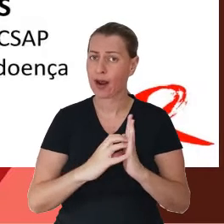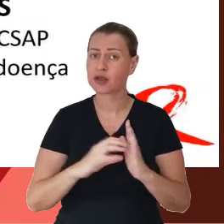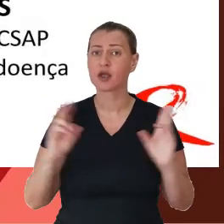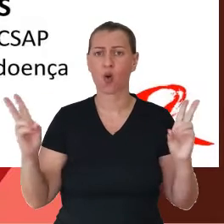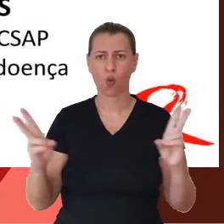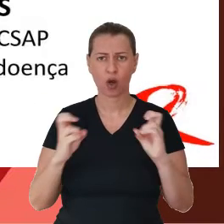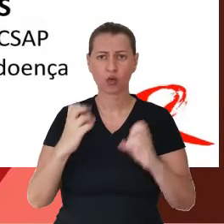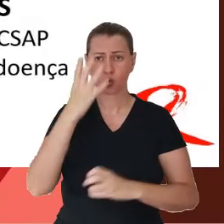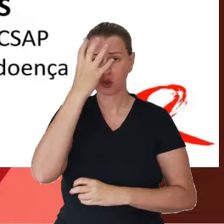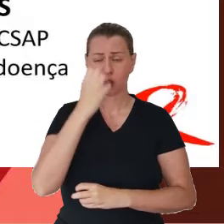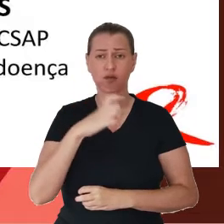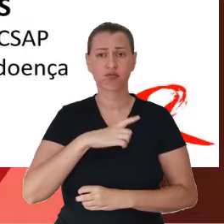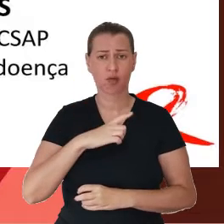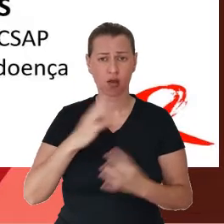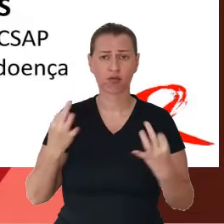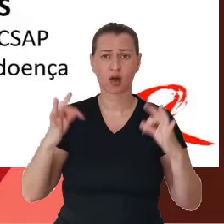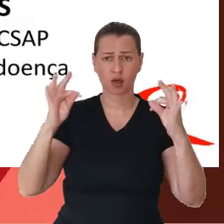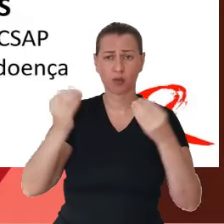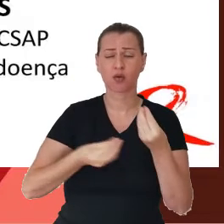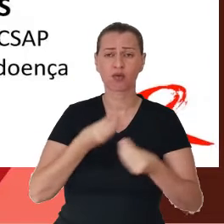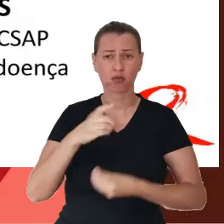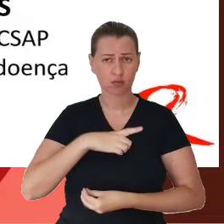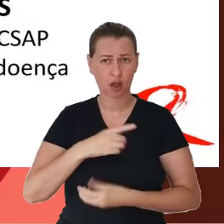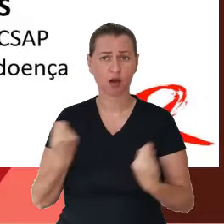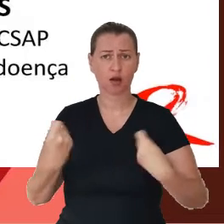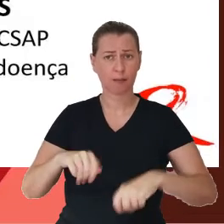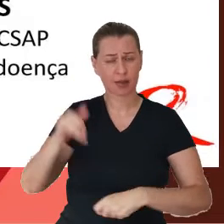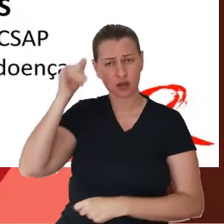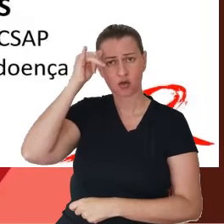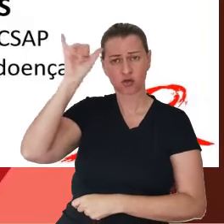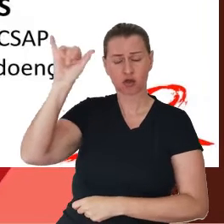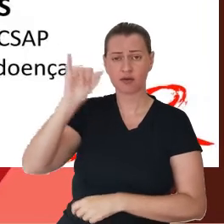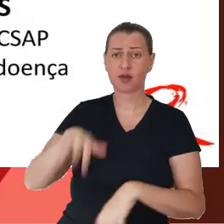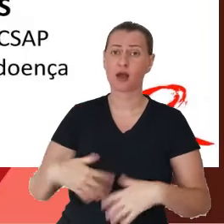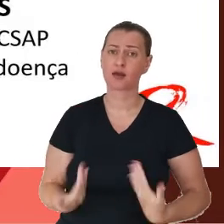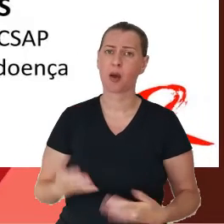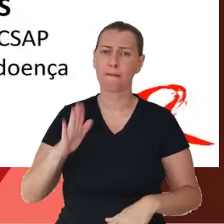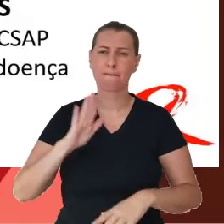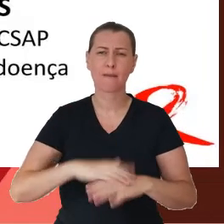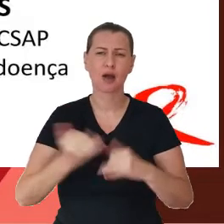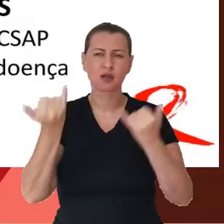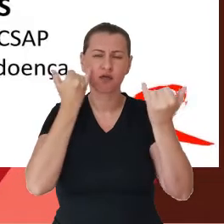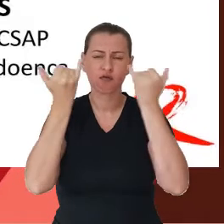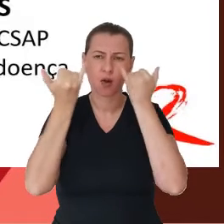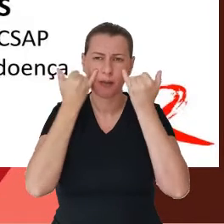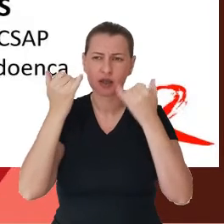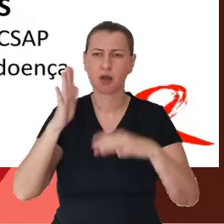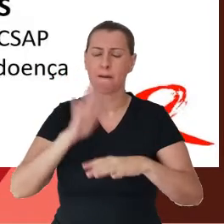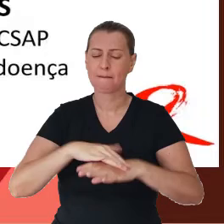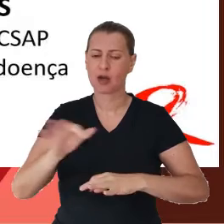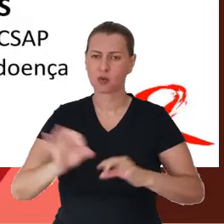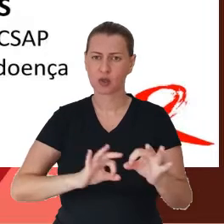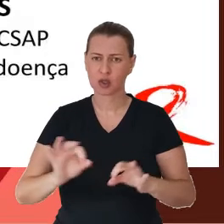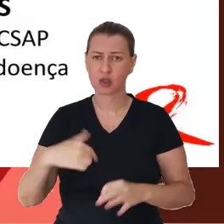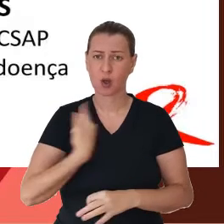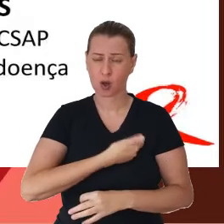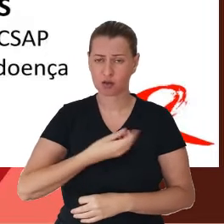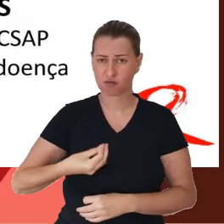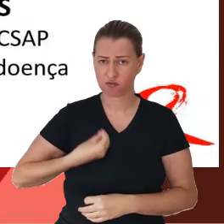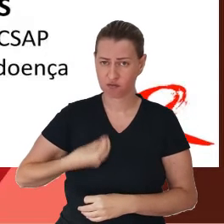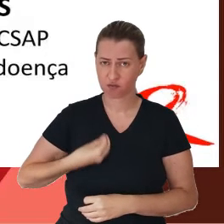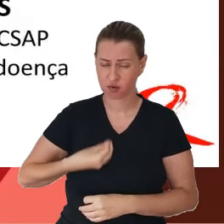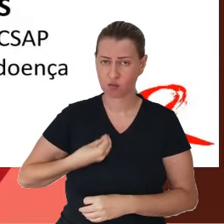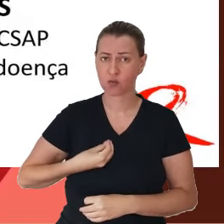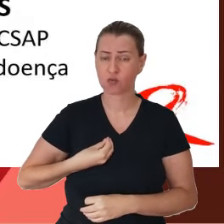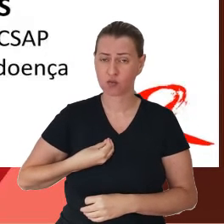tem tratamento, que tem prevenção. Então, quanto mais informação, mais preparados a gente vai estar para